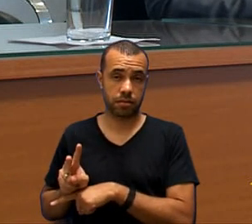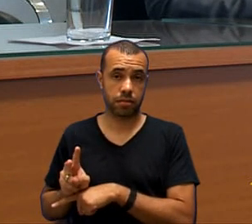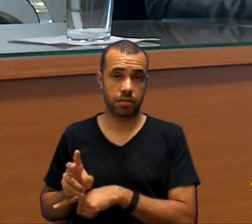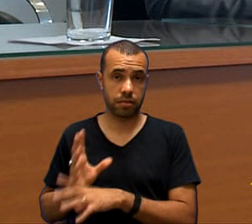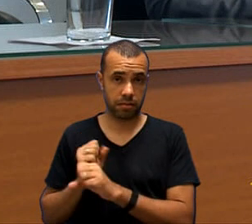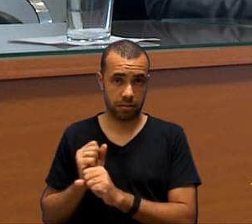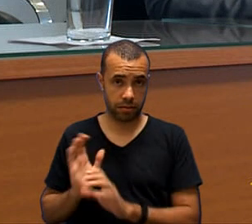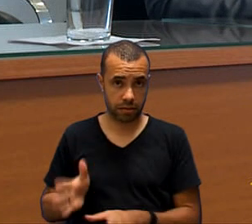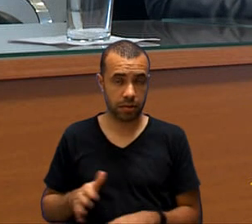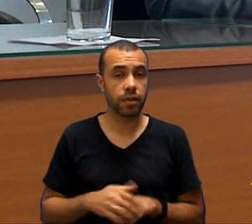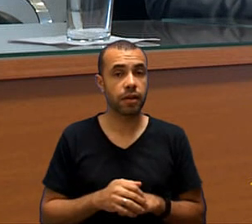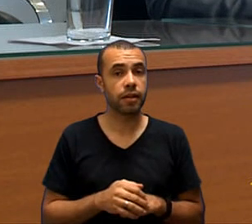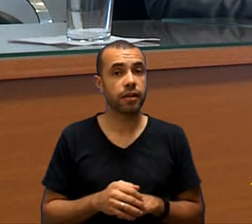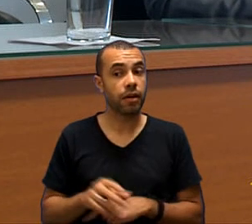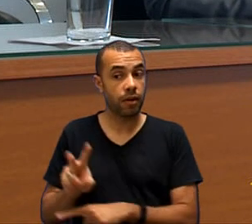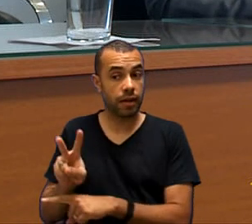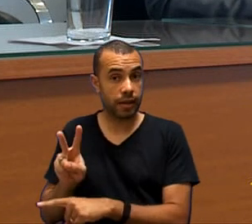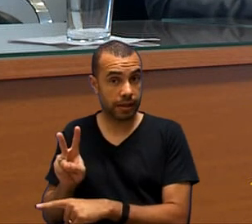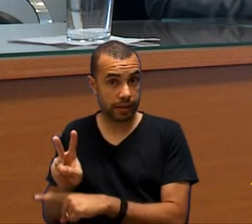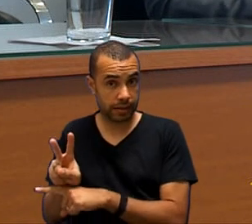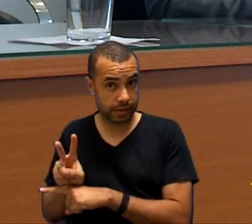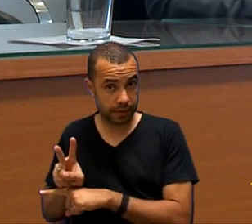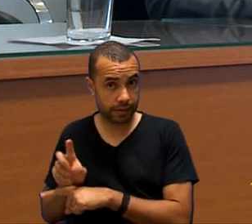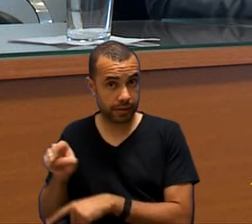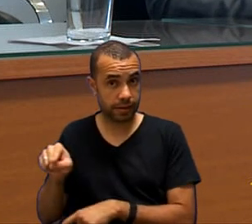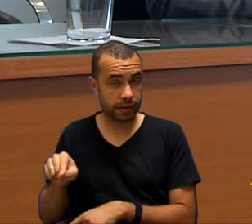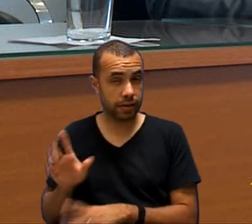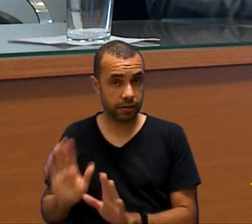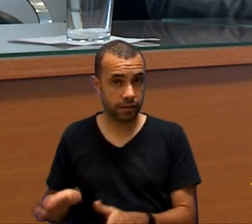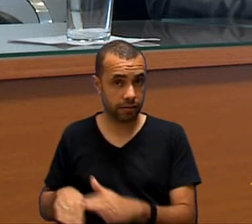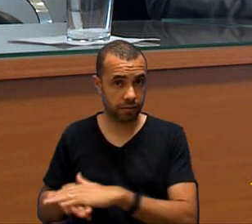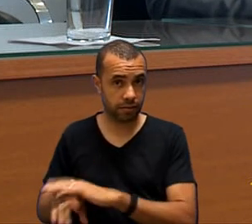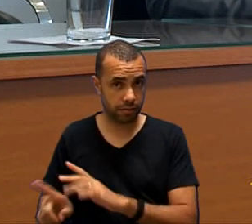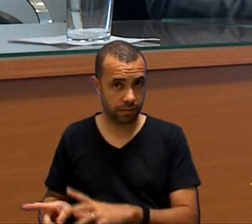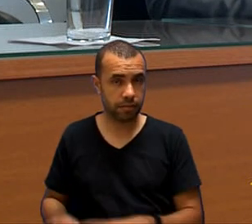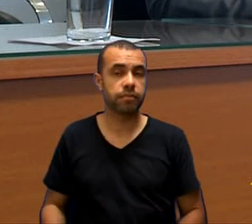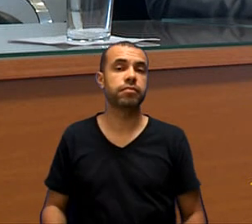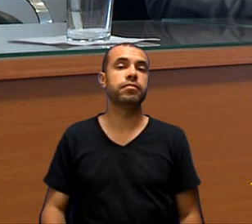está reservada. Reservada.